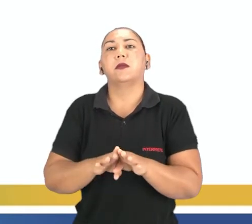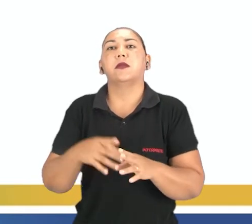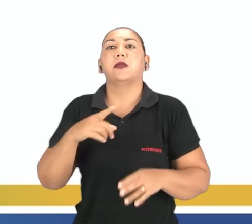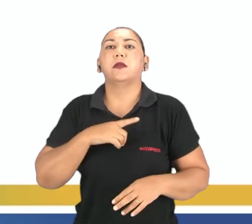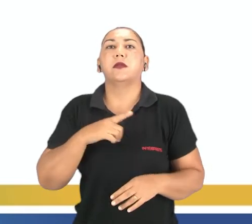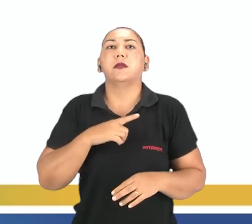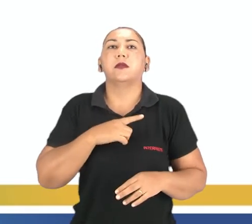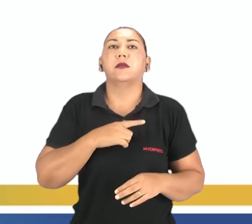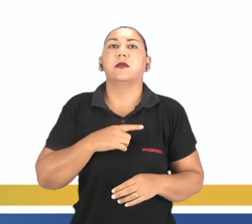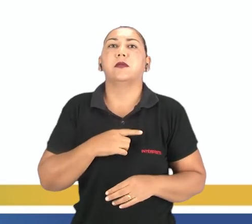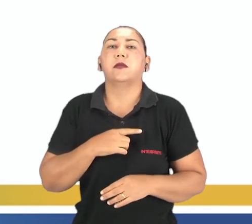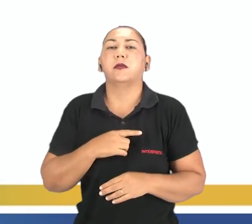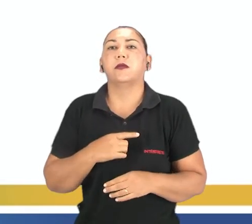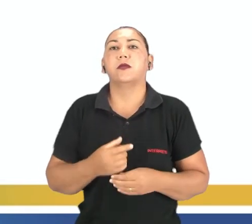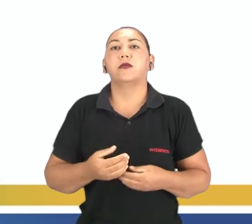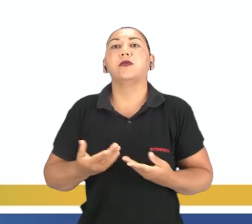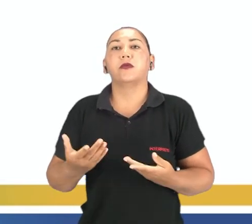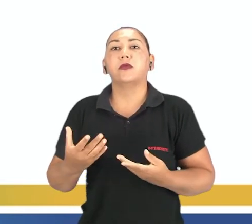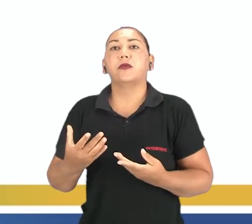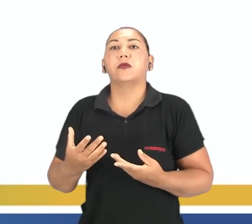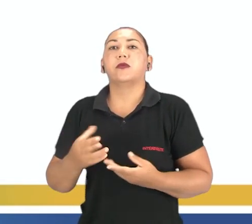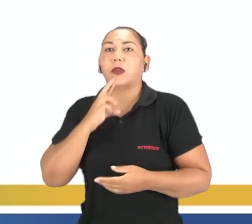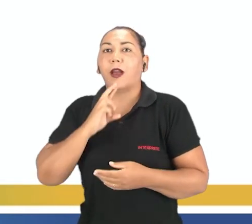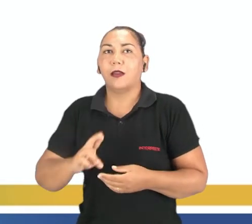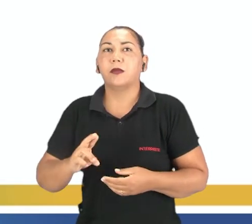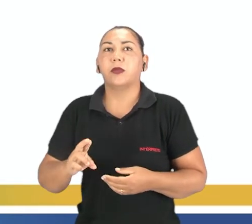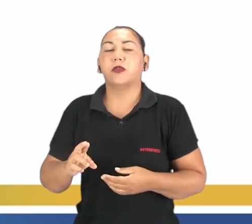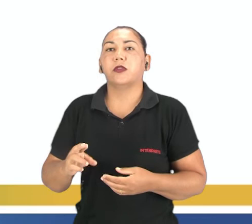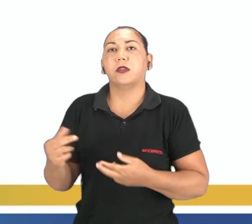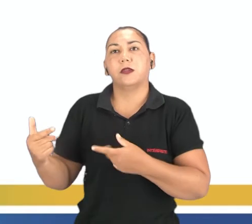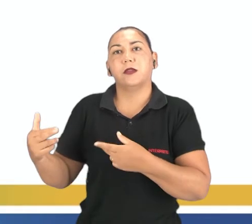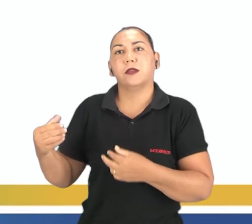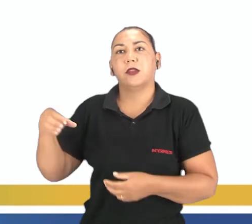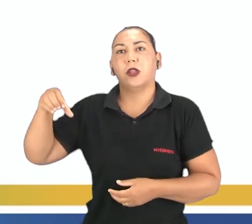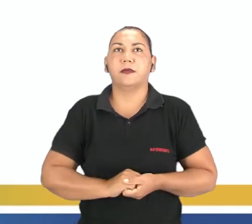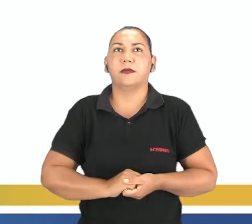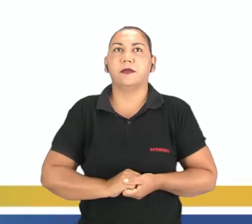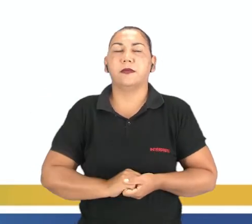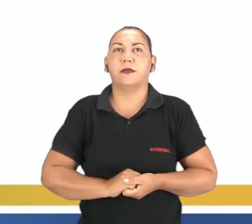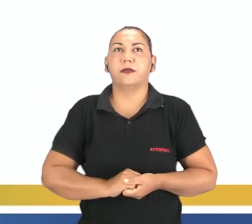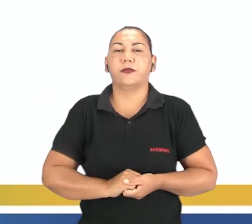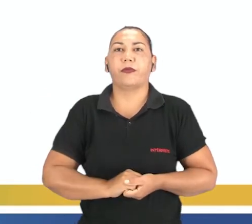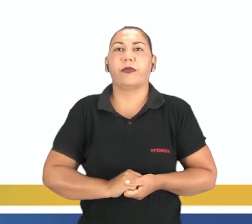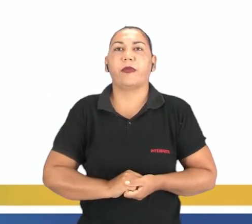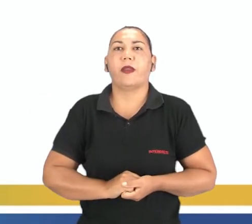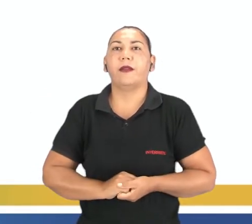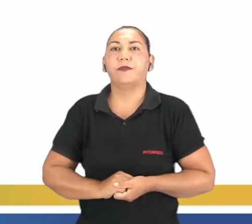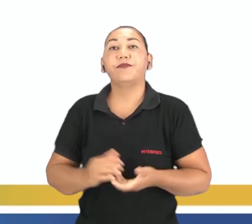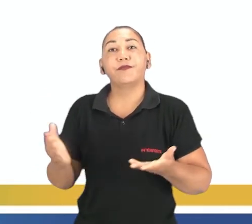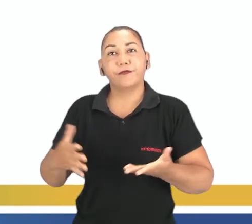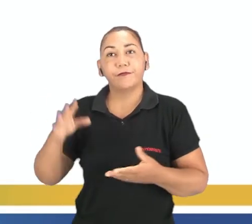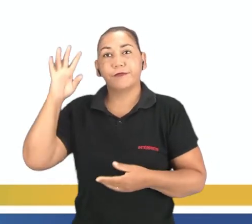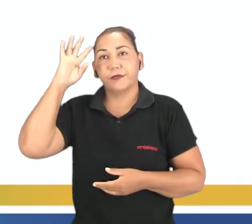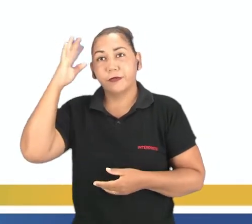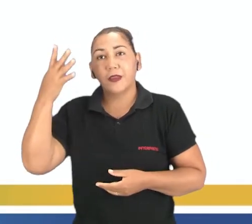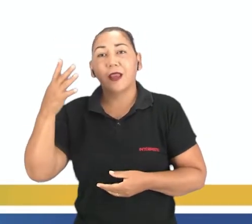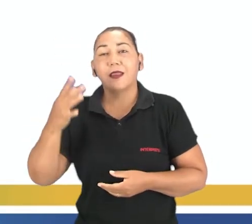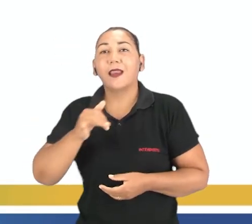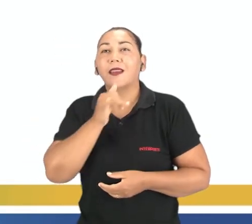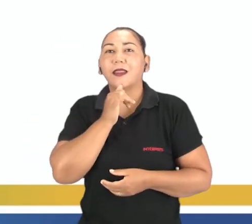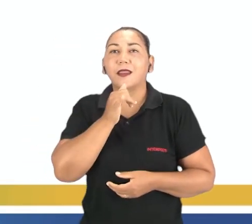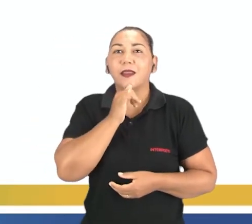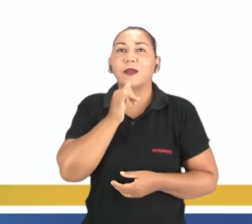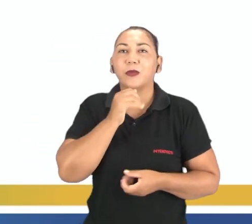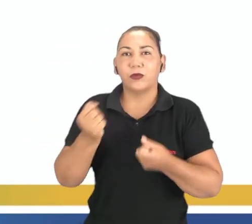seja, o nosso resultado aí do nosso problema é igual a 9 latas. Então, vamos resolver agora aquele exemplo do automóvel que